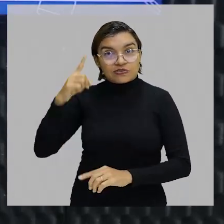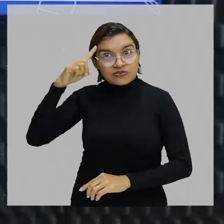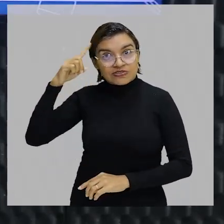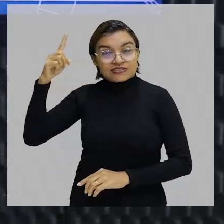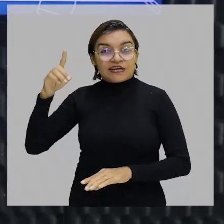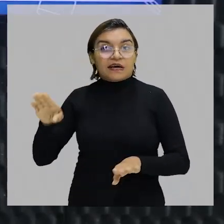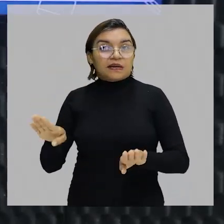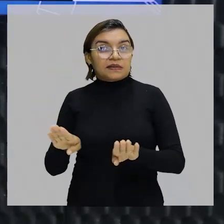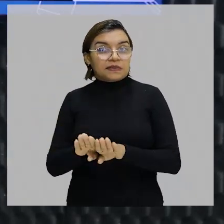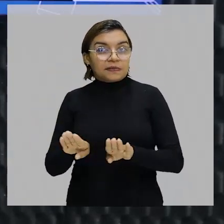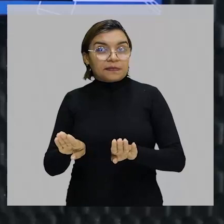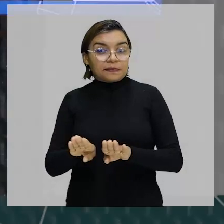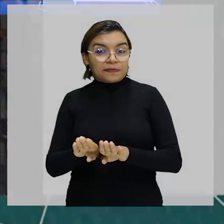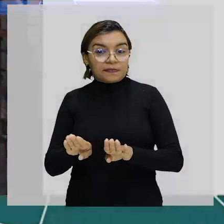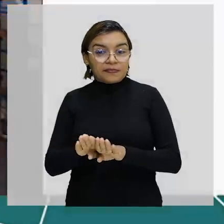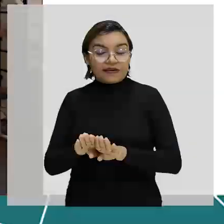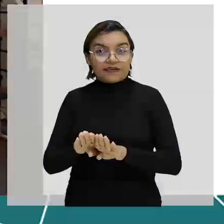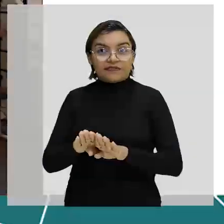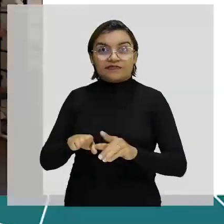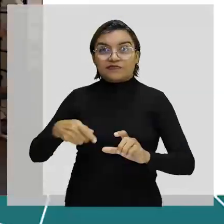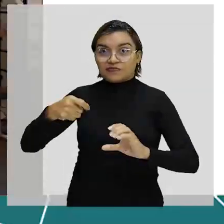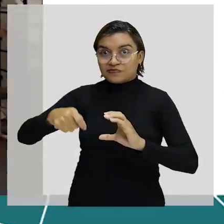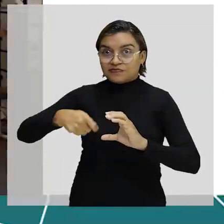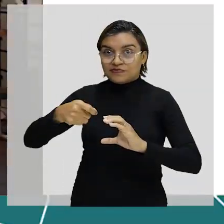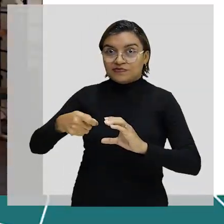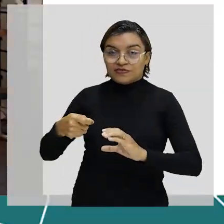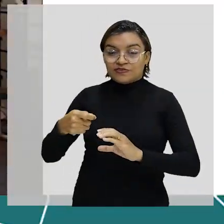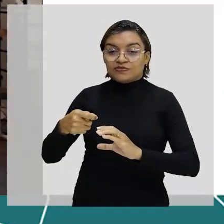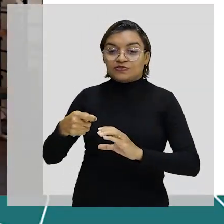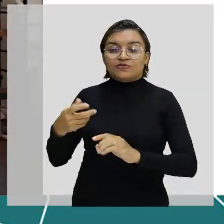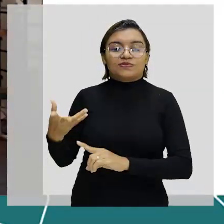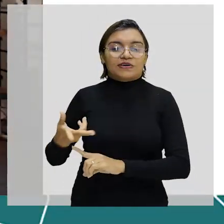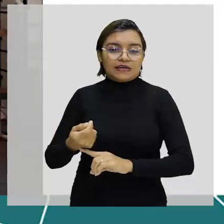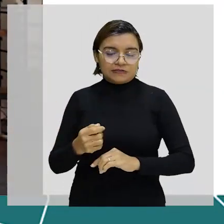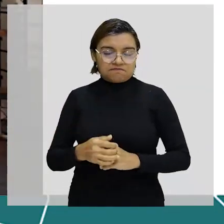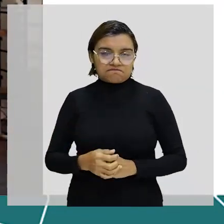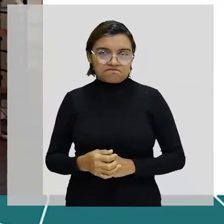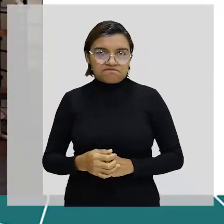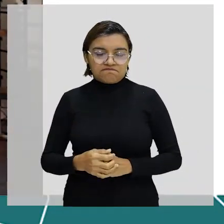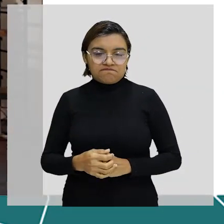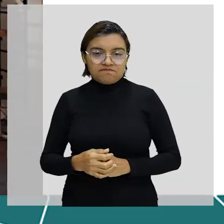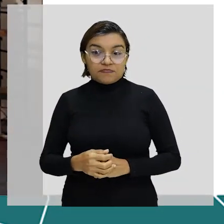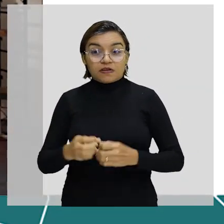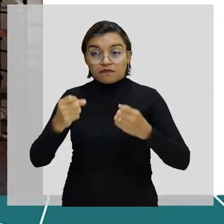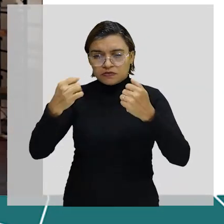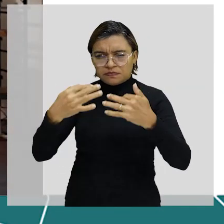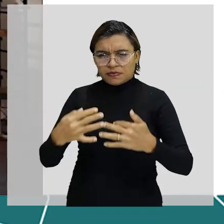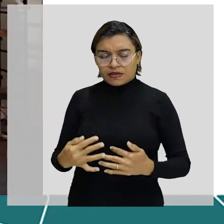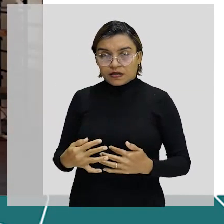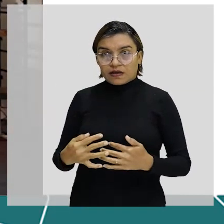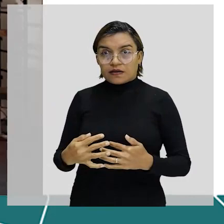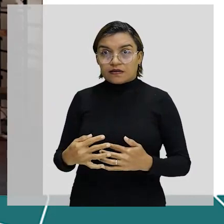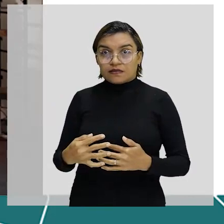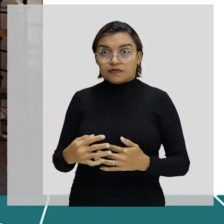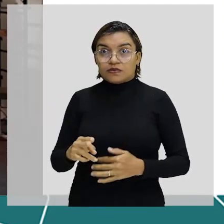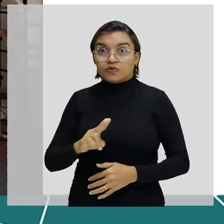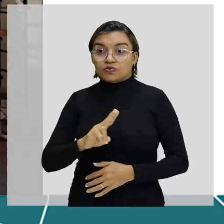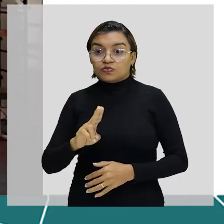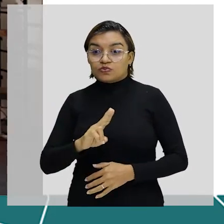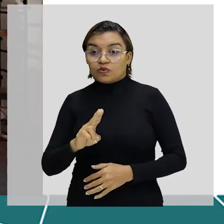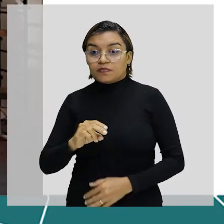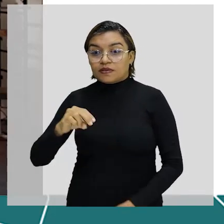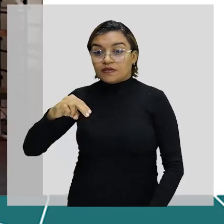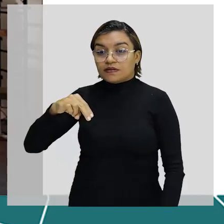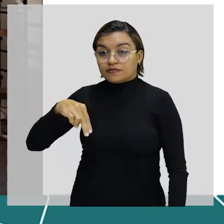polêmicos. Por que eu estou dizendo isso? Bom, eu vou falar sobre a obra do Nam June Paik, né? Repetir para facilitar a minha